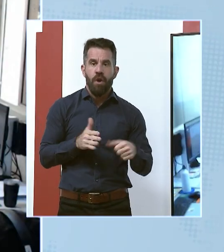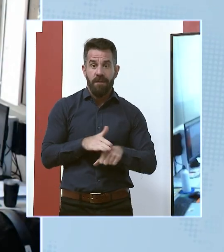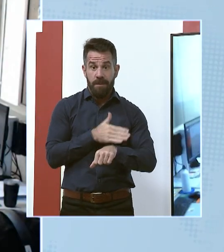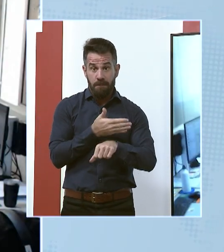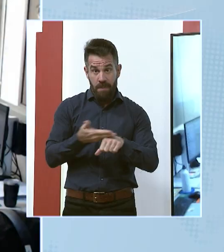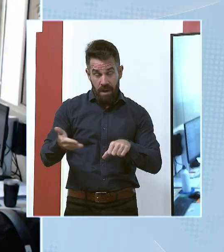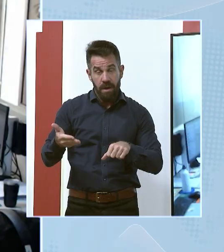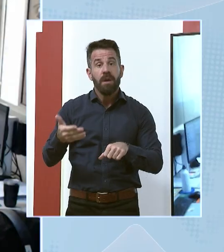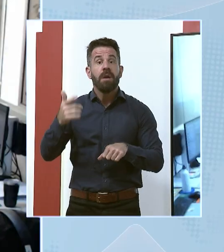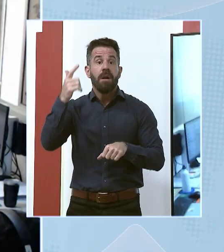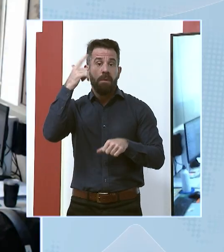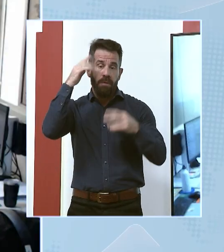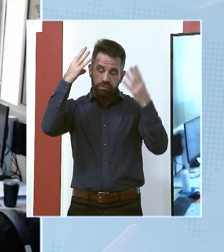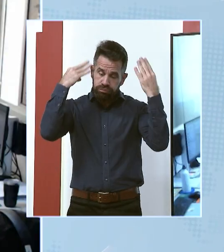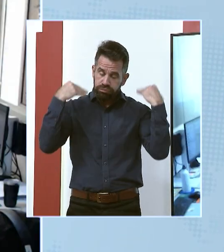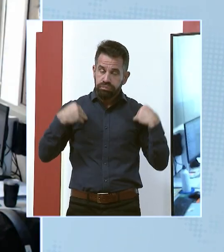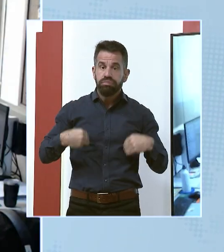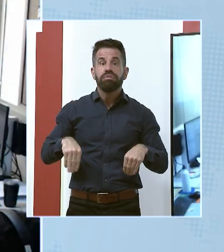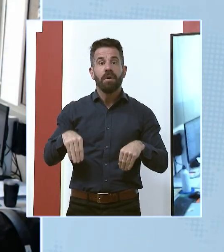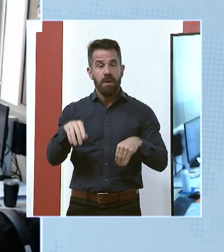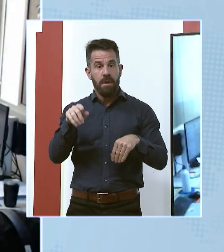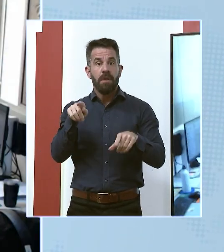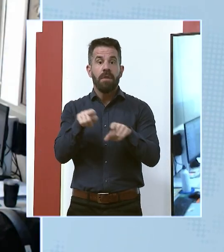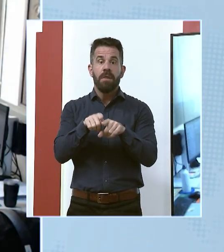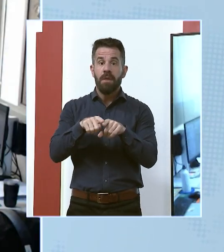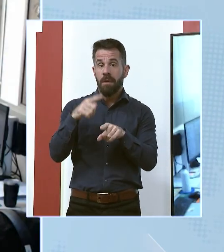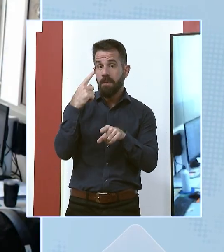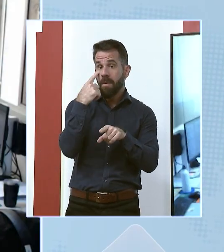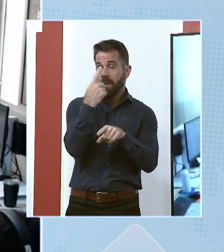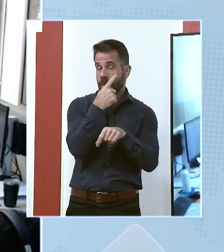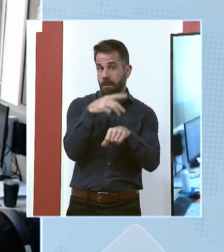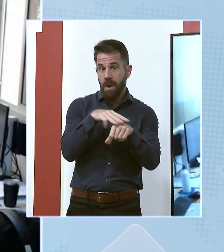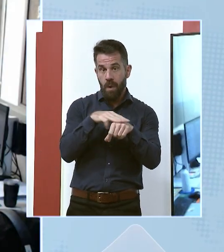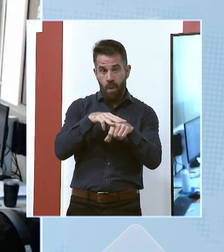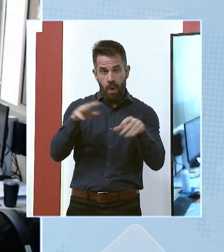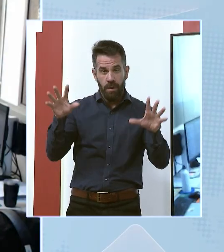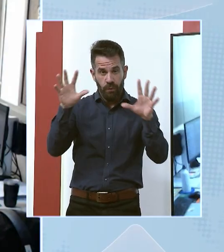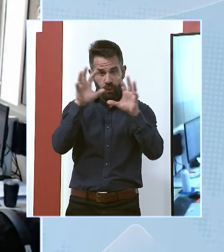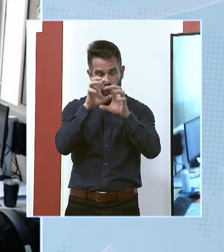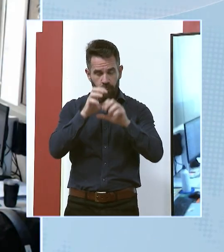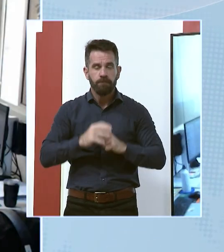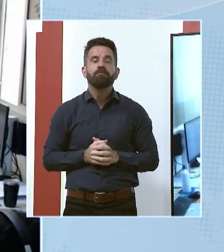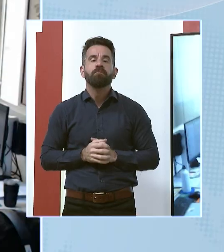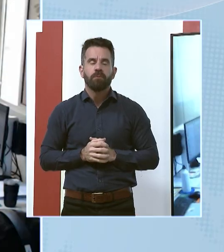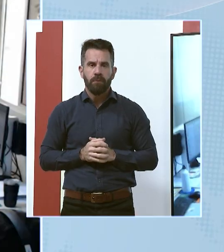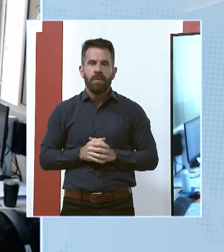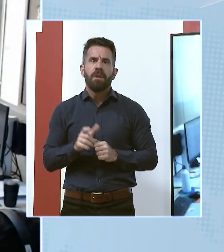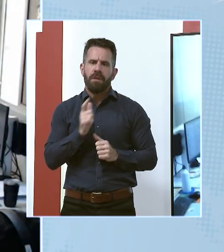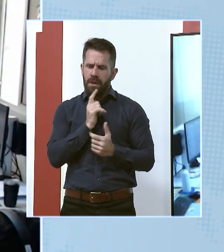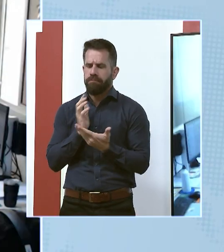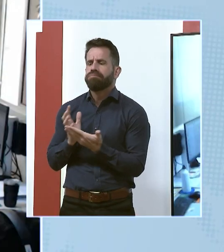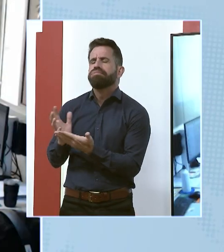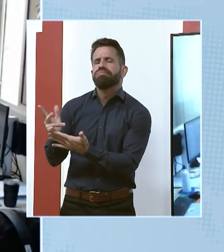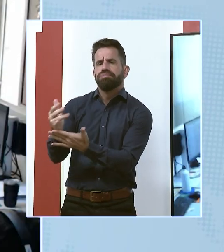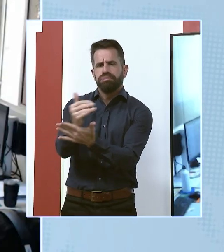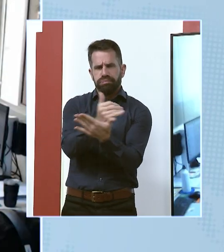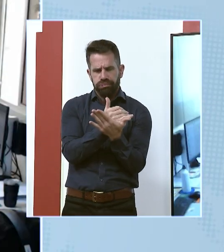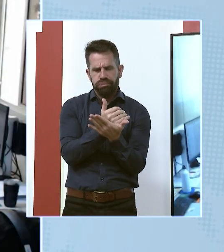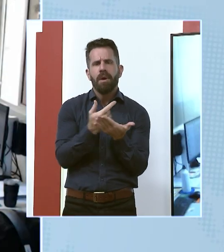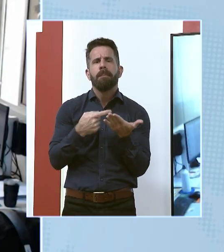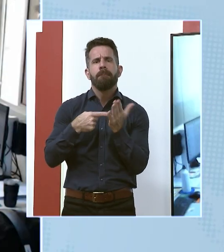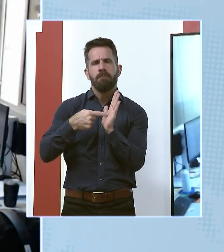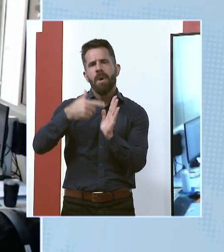cabelos longos e lisos em um tom de castanho claro. Voltando, o mapeamento dos fatores de vulnerabilidade de adolescentes brasileiros